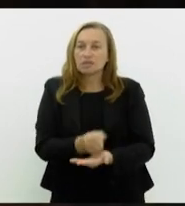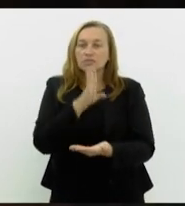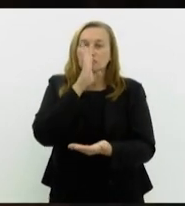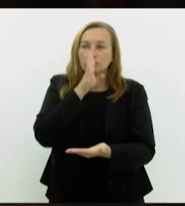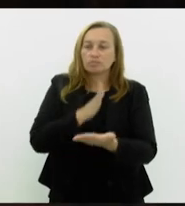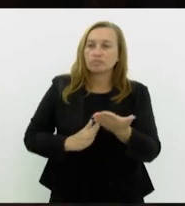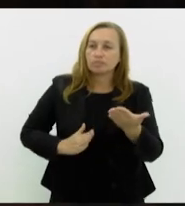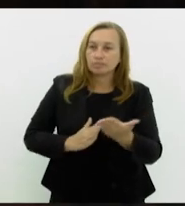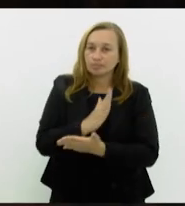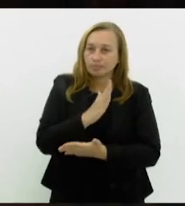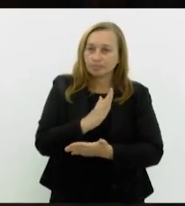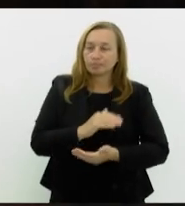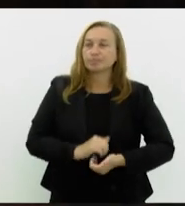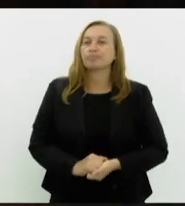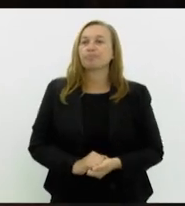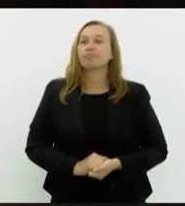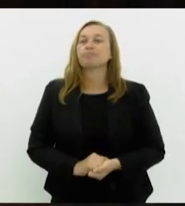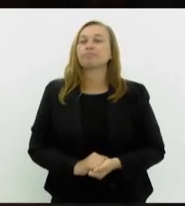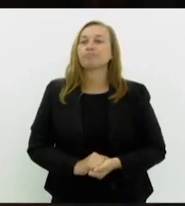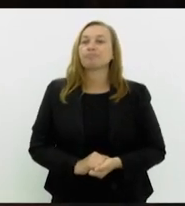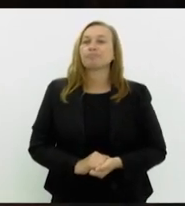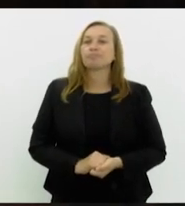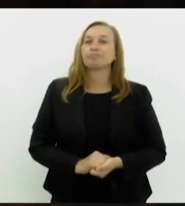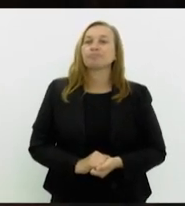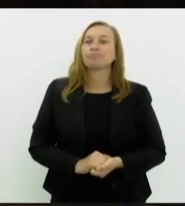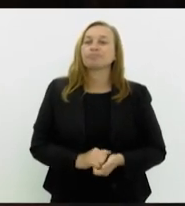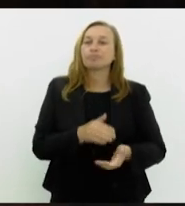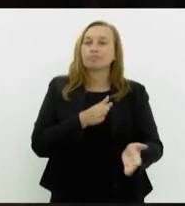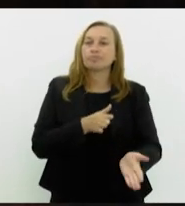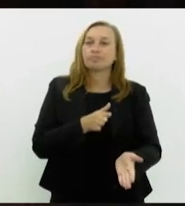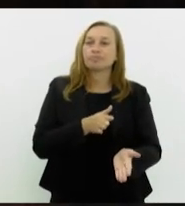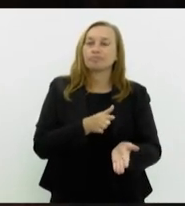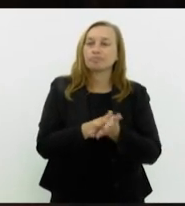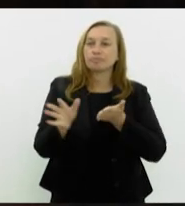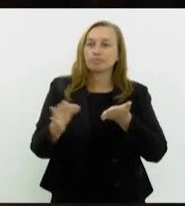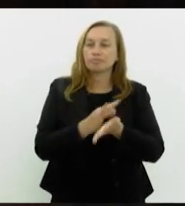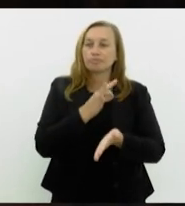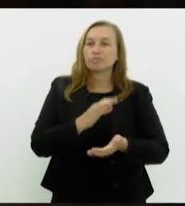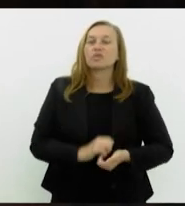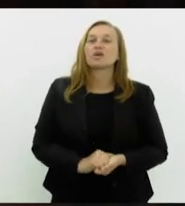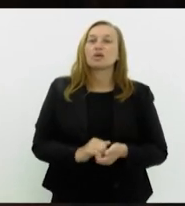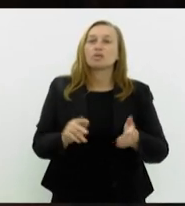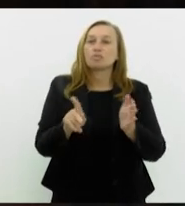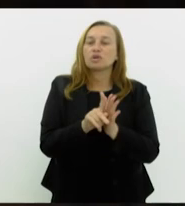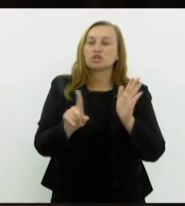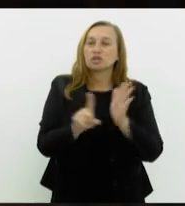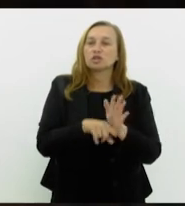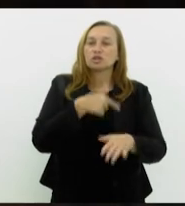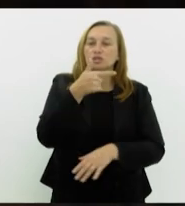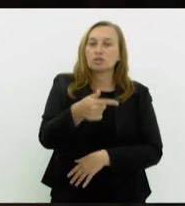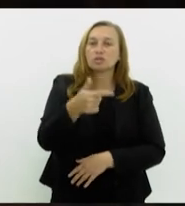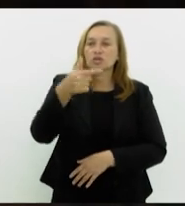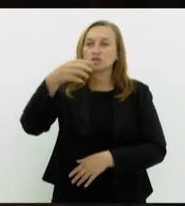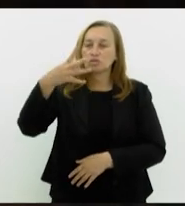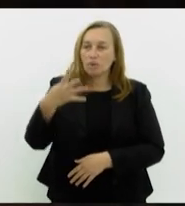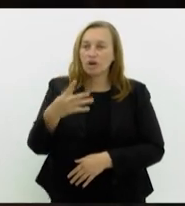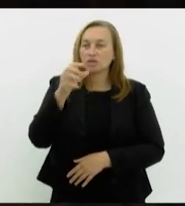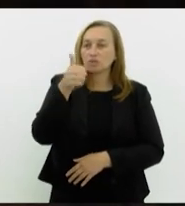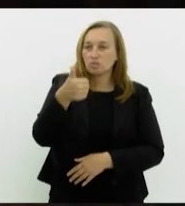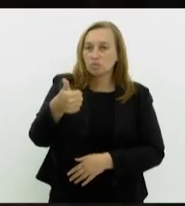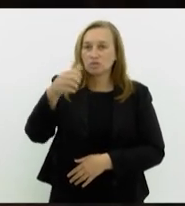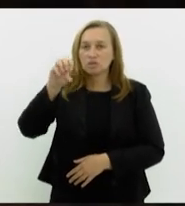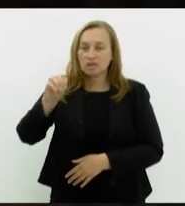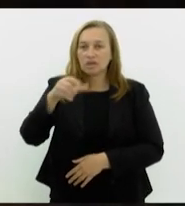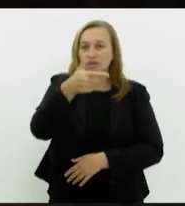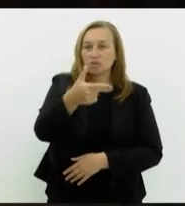aprovam permaneçam como estão, aprovado, vai autógrafo. Projeto de Lei 2410 de